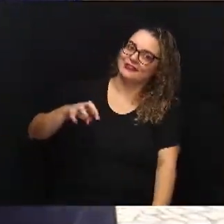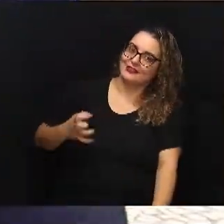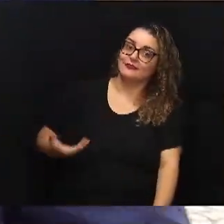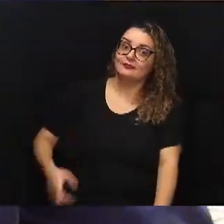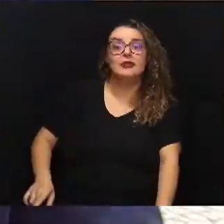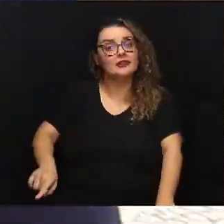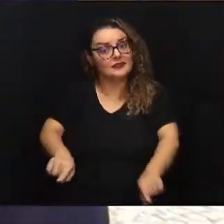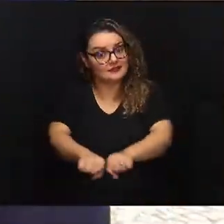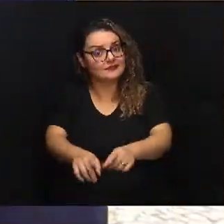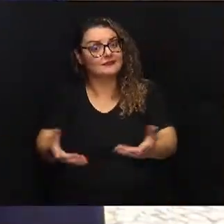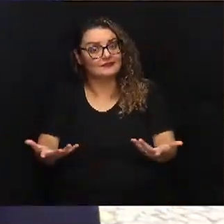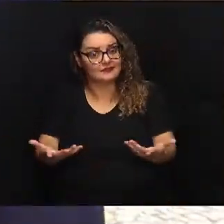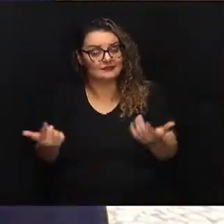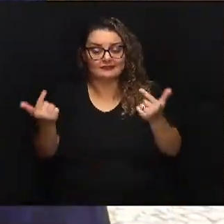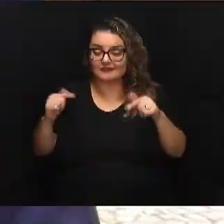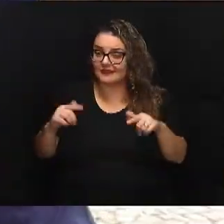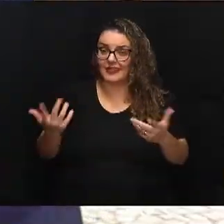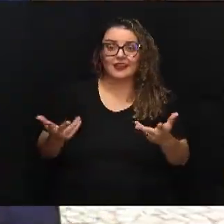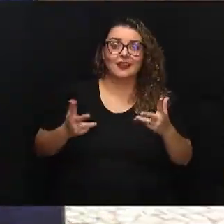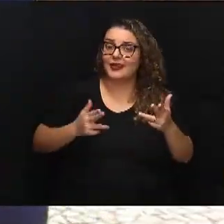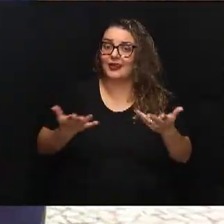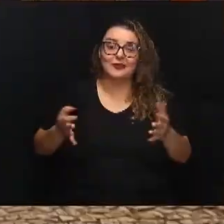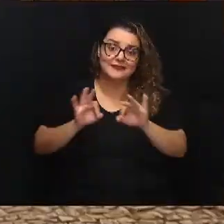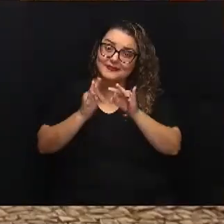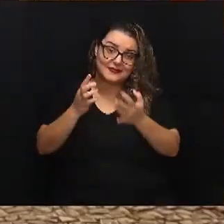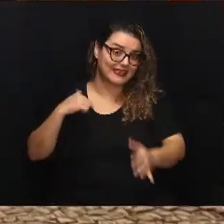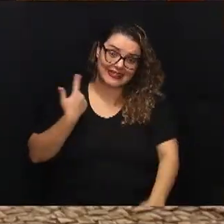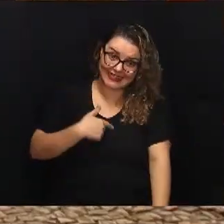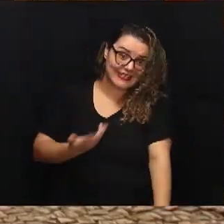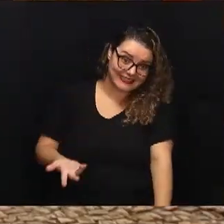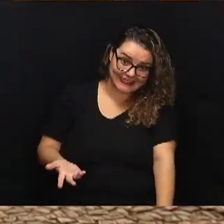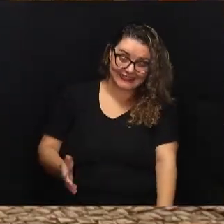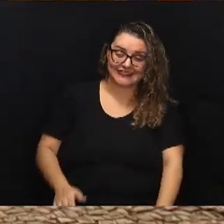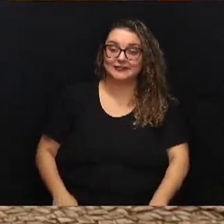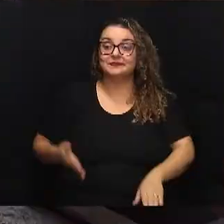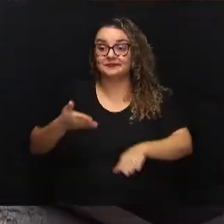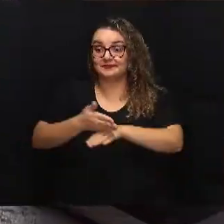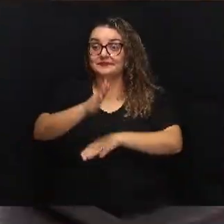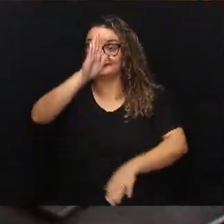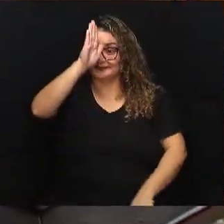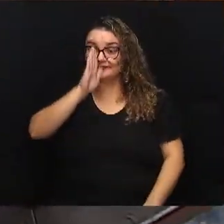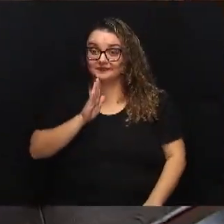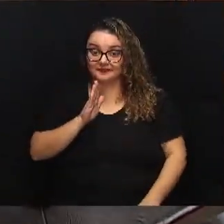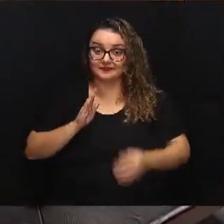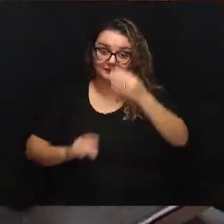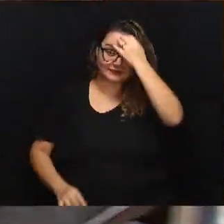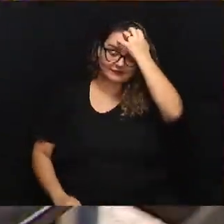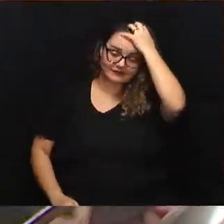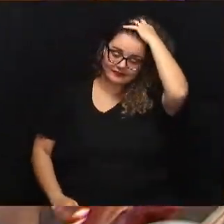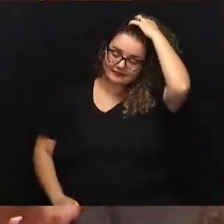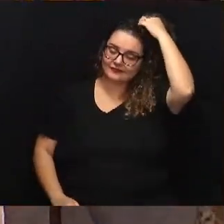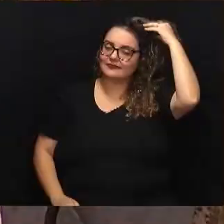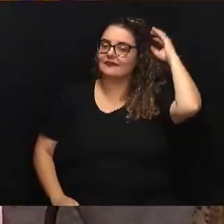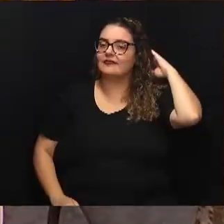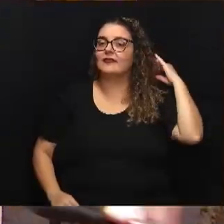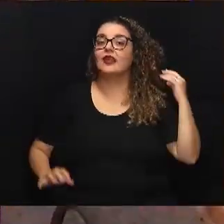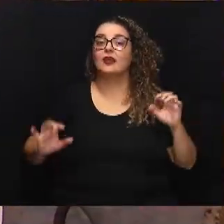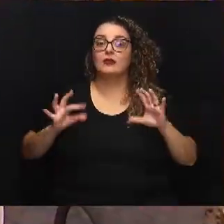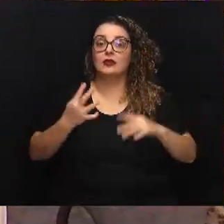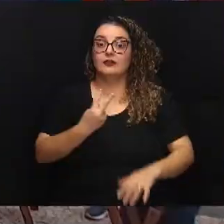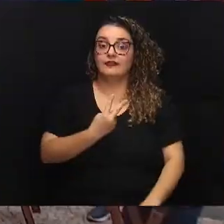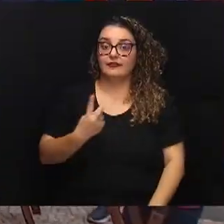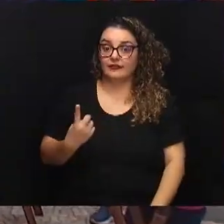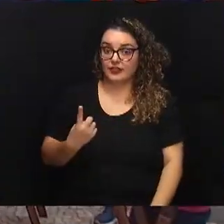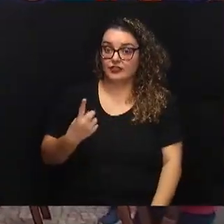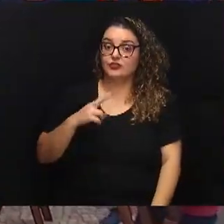também tem um espaço como esse para nós. Com entrada gratuita, o evento reúne 21